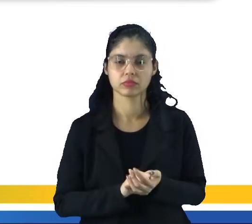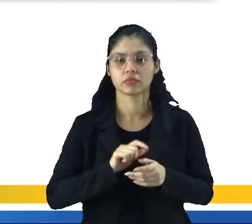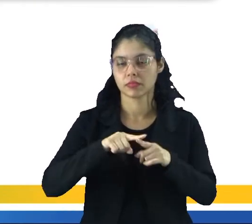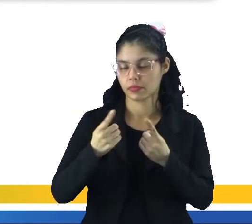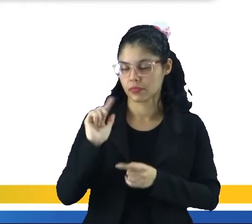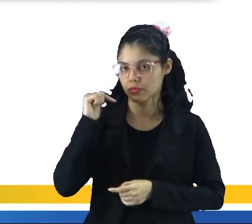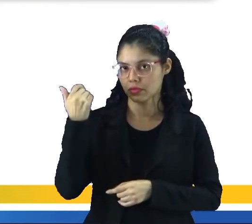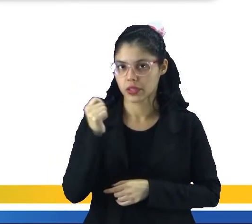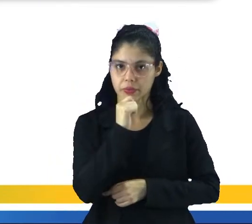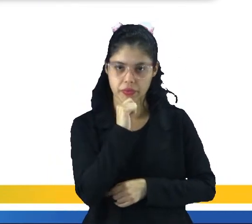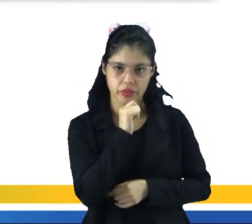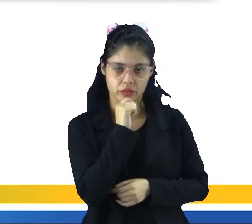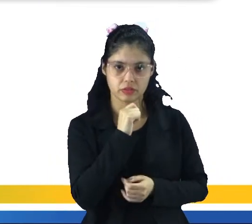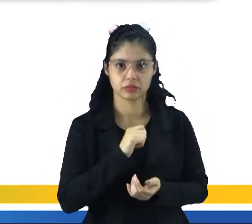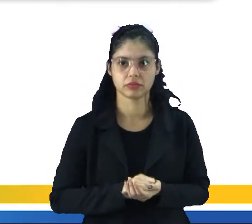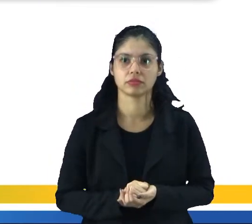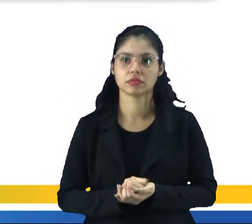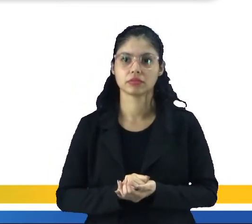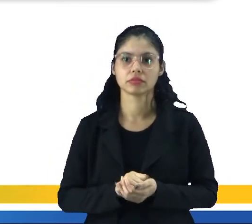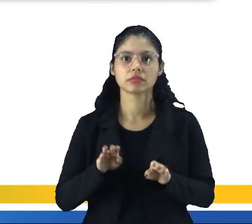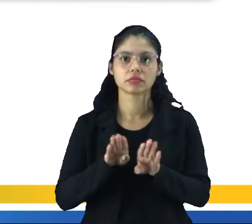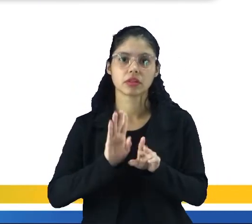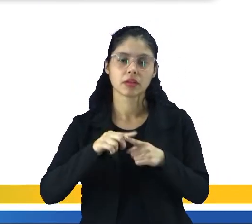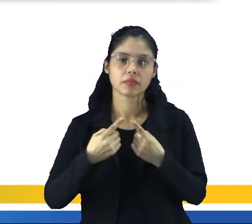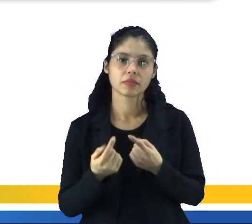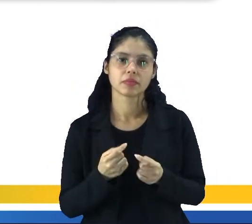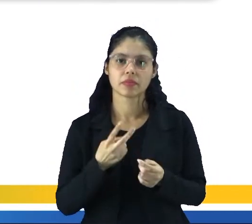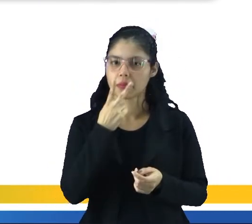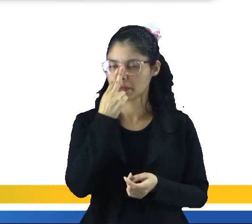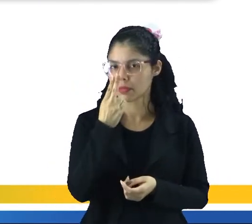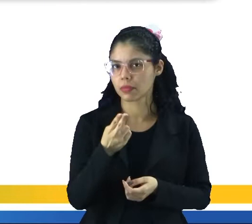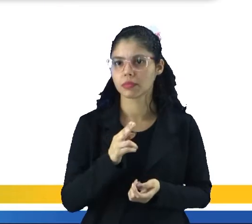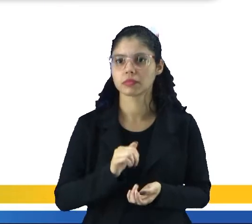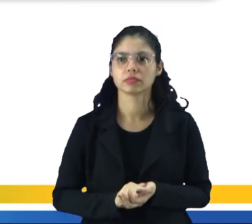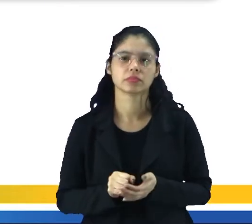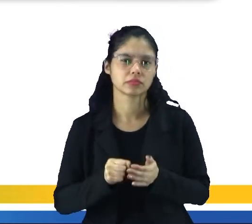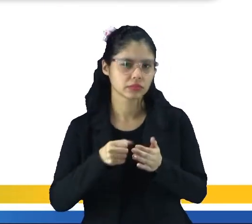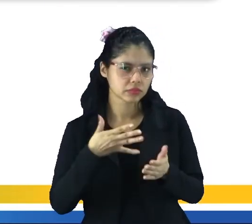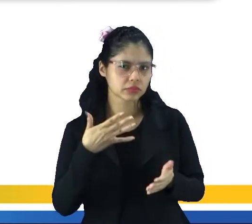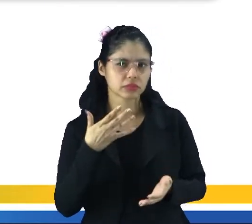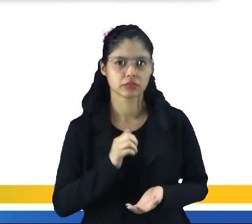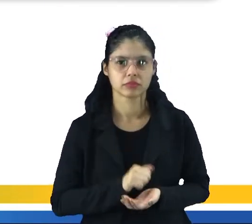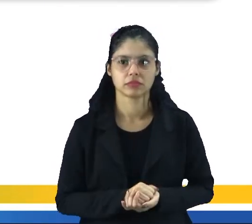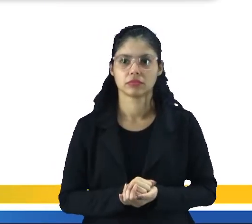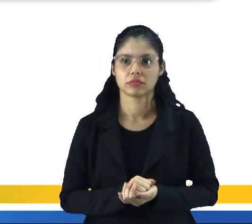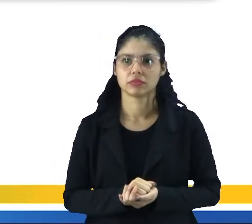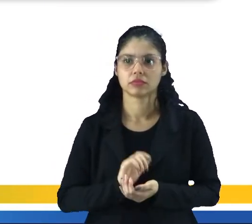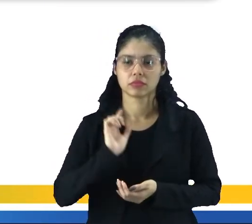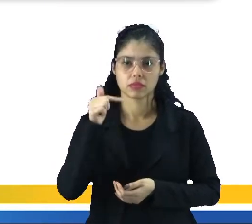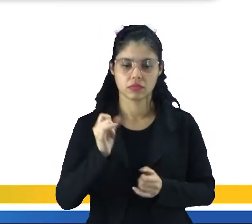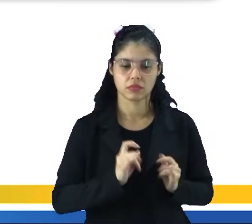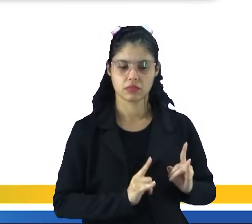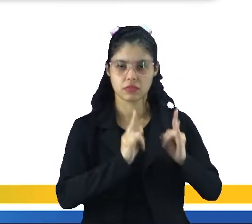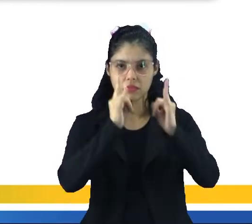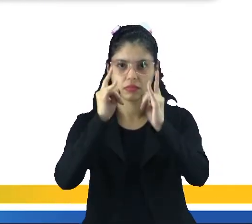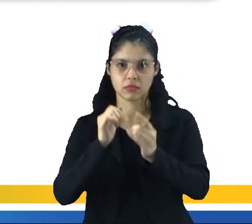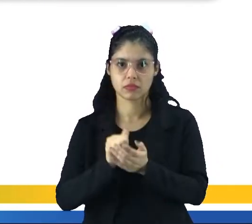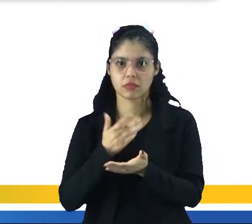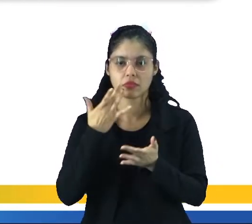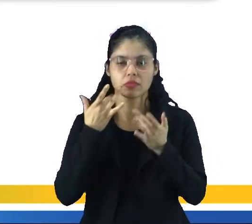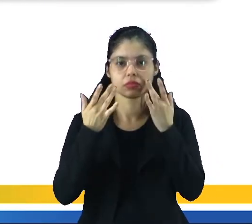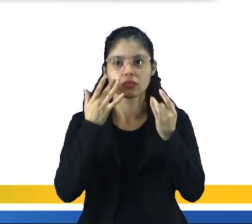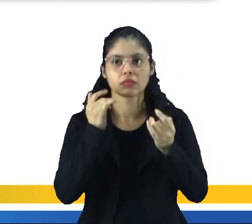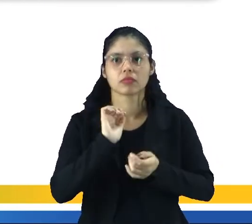em outros ainda nós vamos observar, mas ele se assemelha bastante com relação aos outros prédios de teatro da